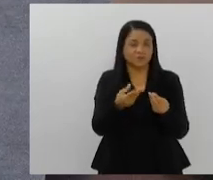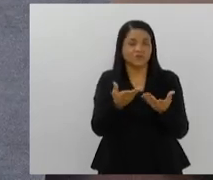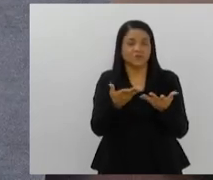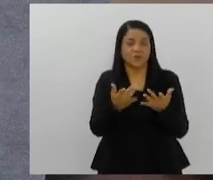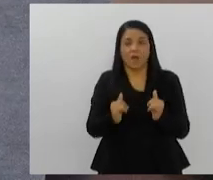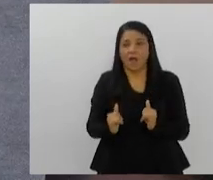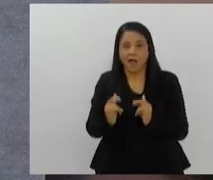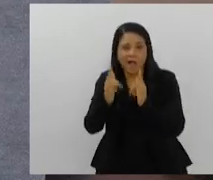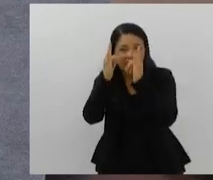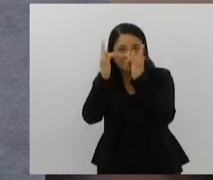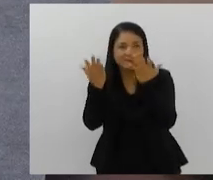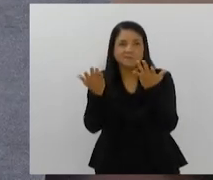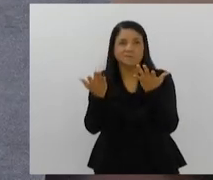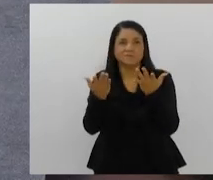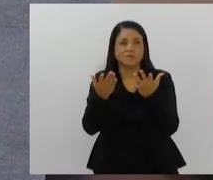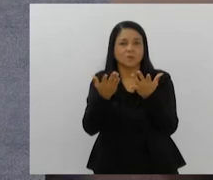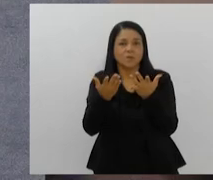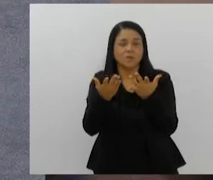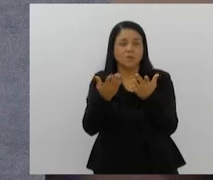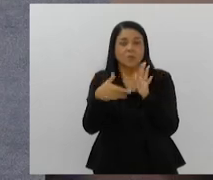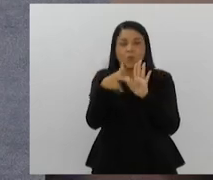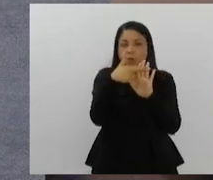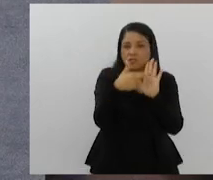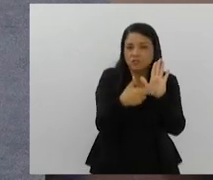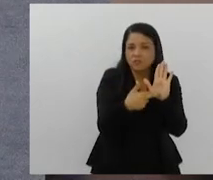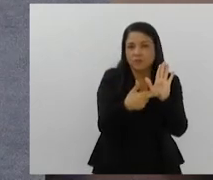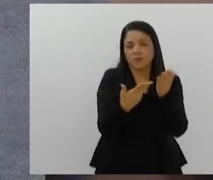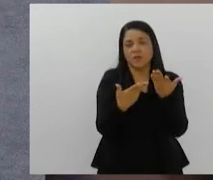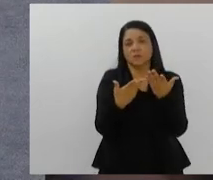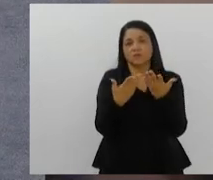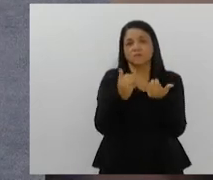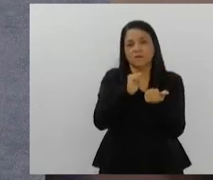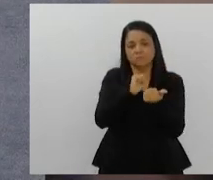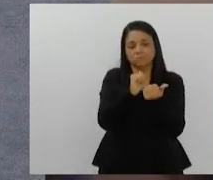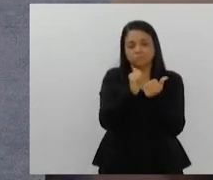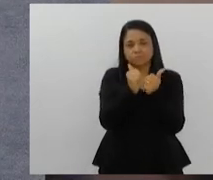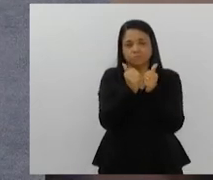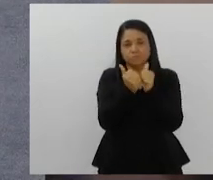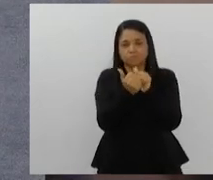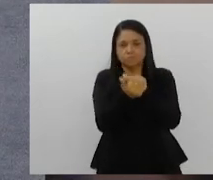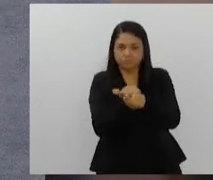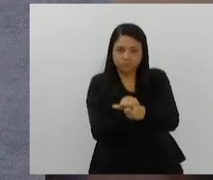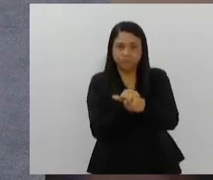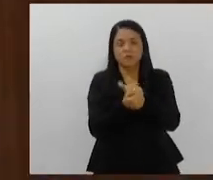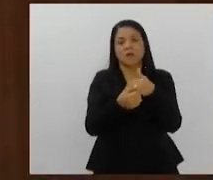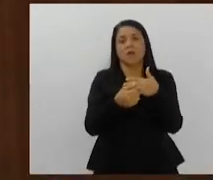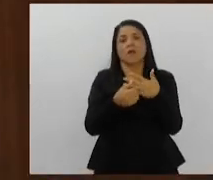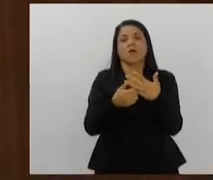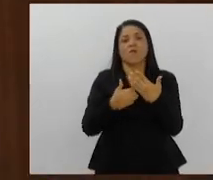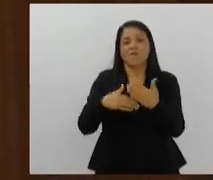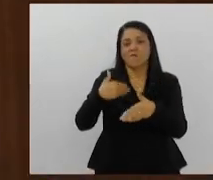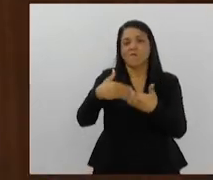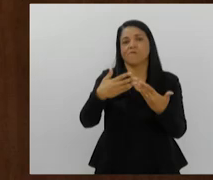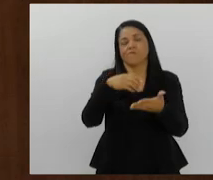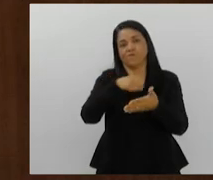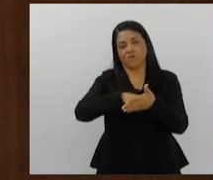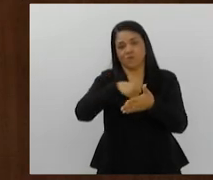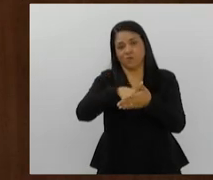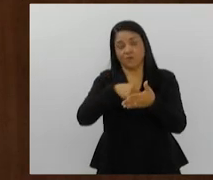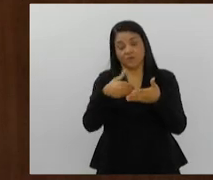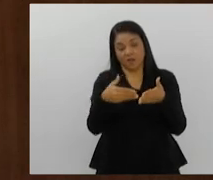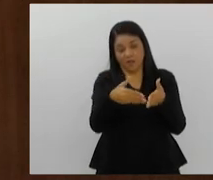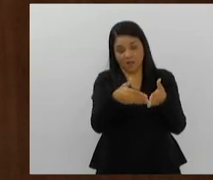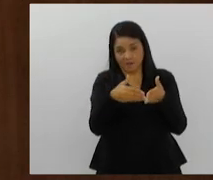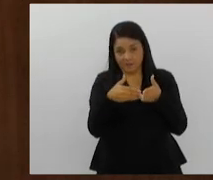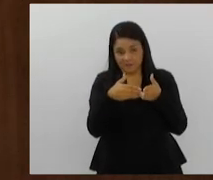da casa, o regimento, ele vai se adequando de acordo com as nossas lutas aqui, e ter essa licença